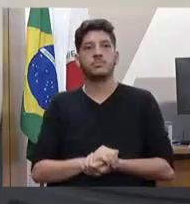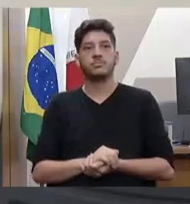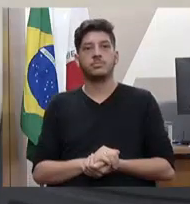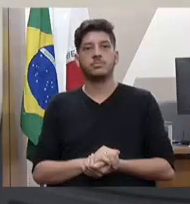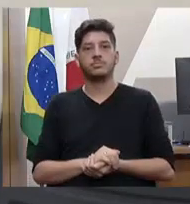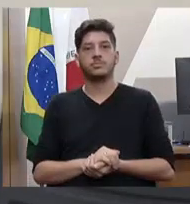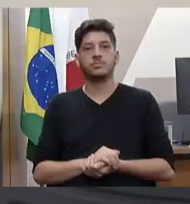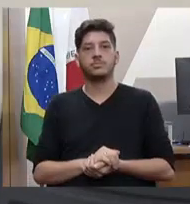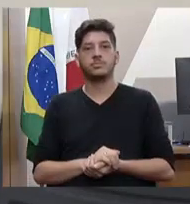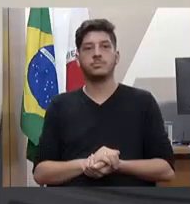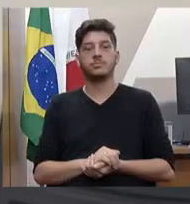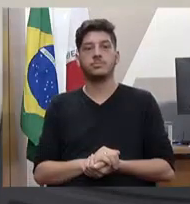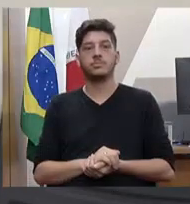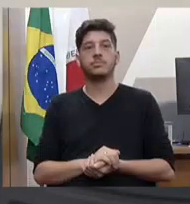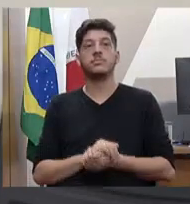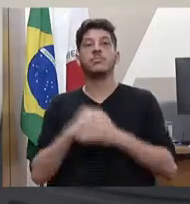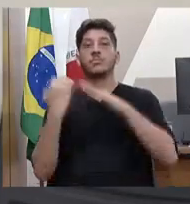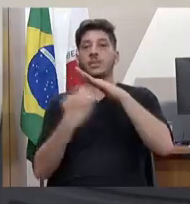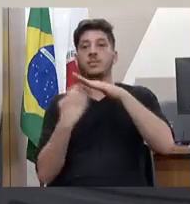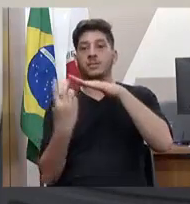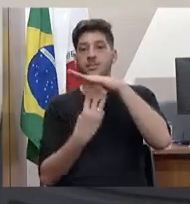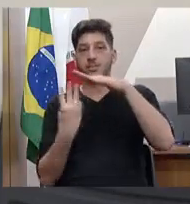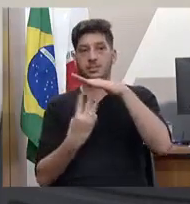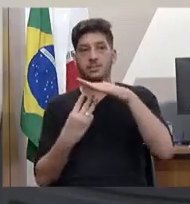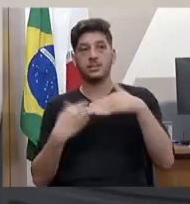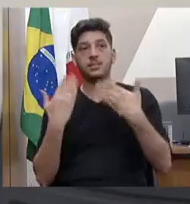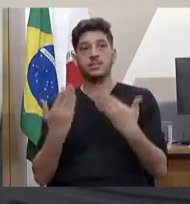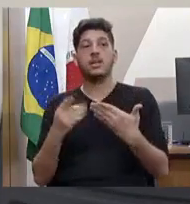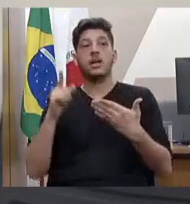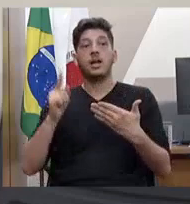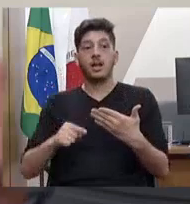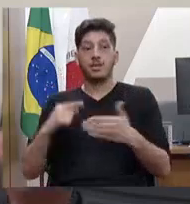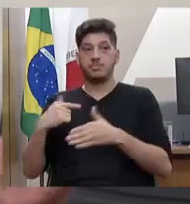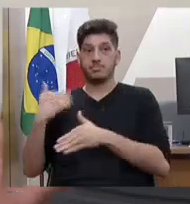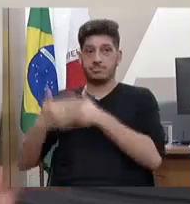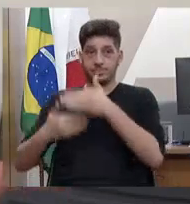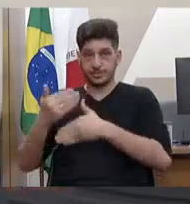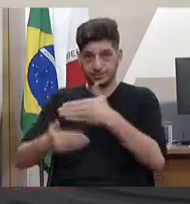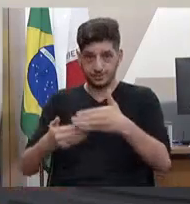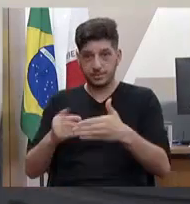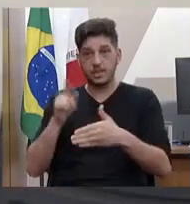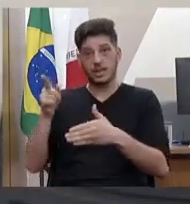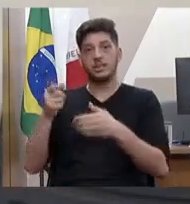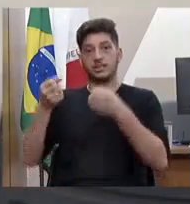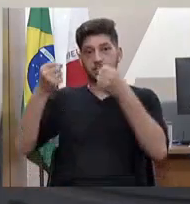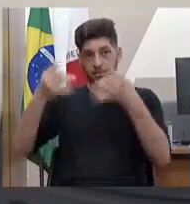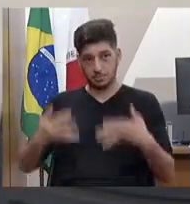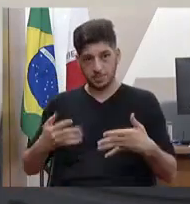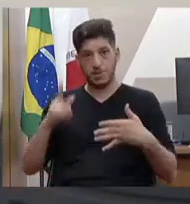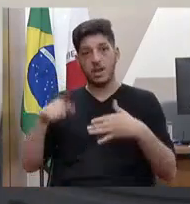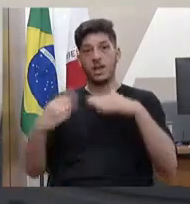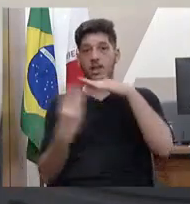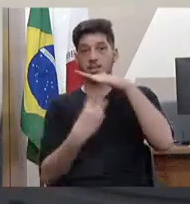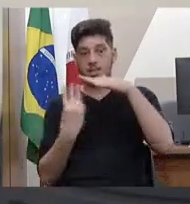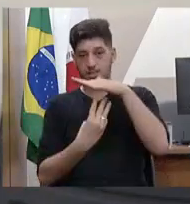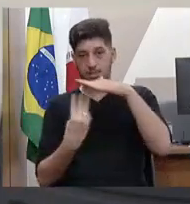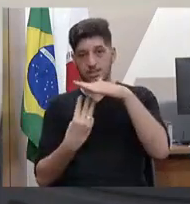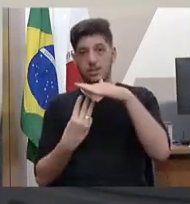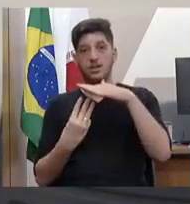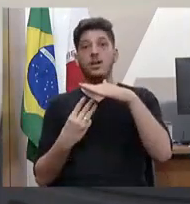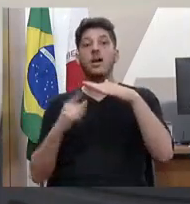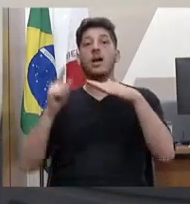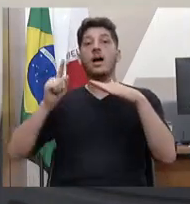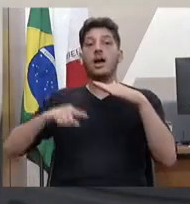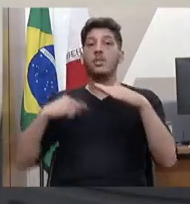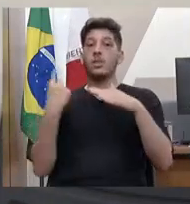para as empresas terceirizadas então é um processo né como Zé Carlos falou que a terceirização é um processo que a